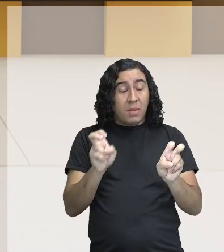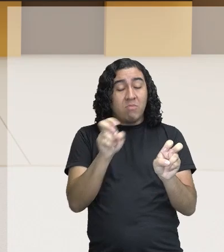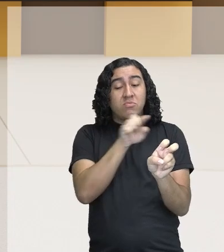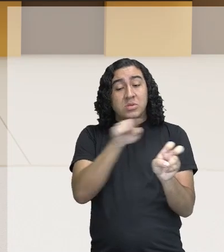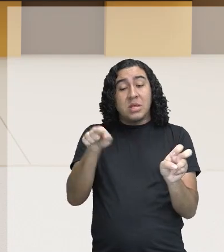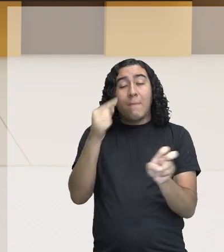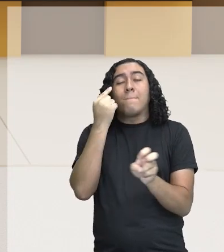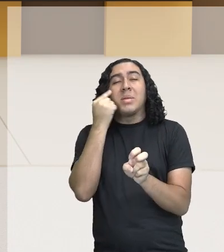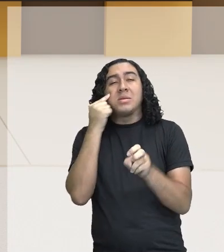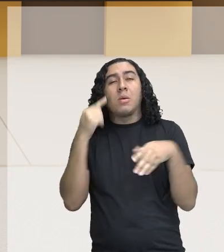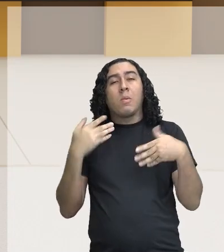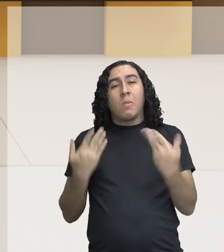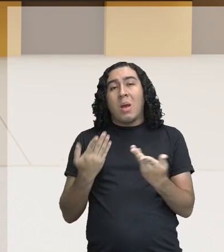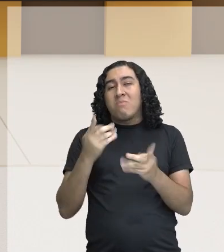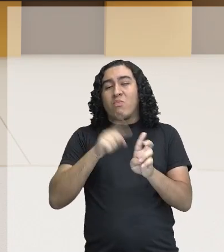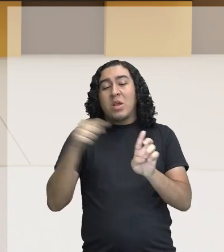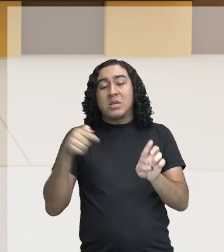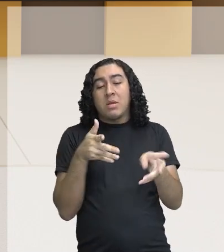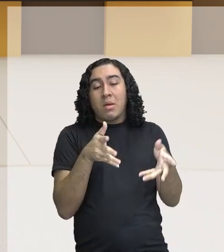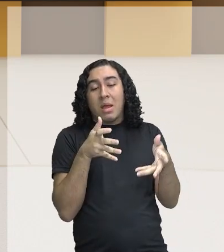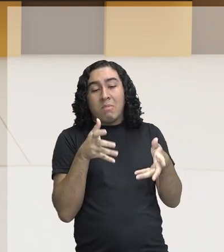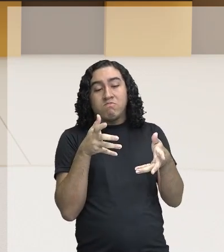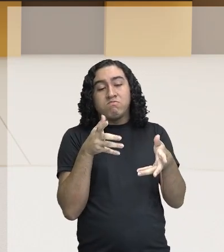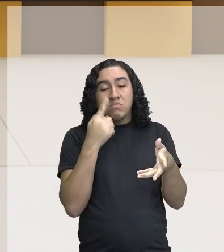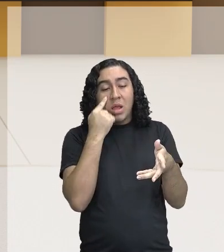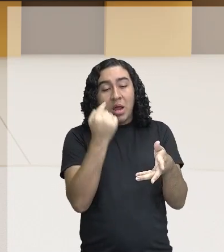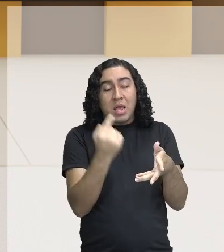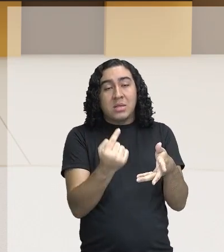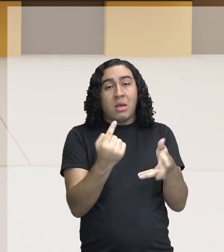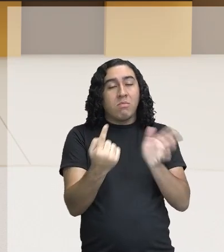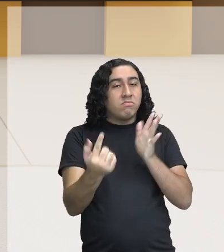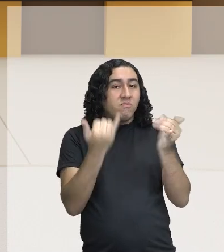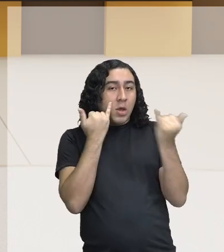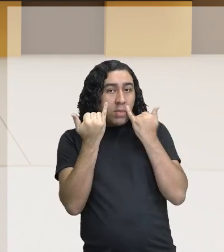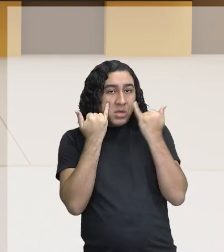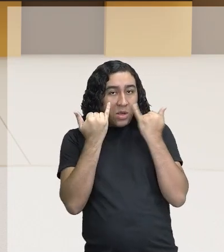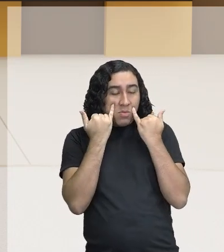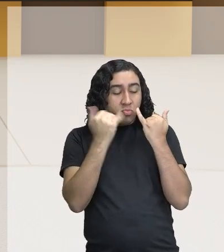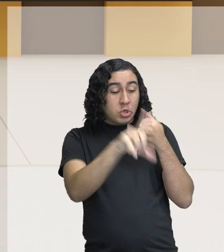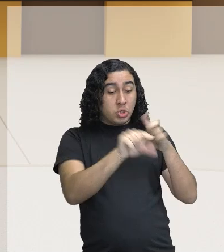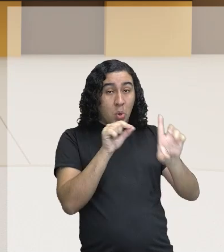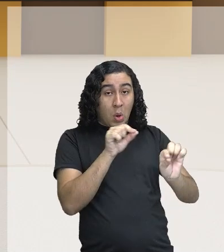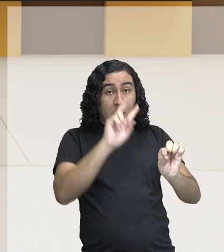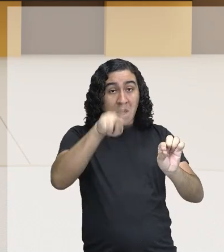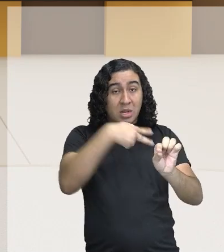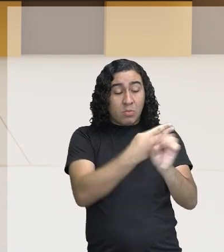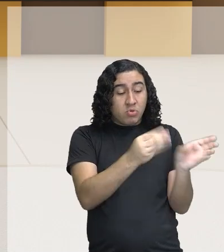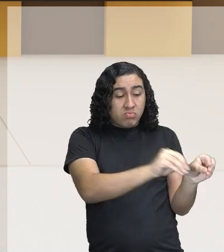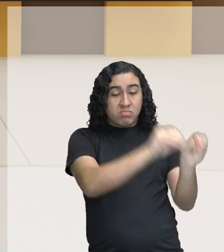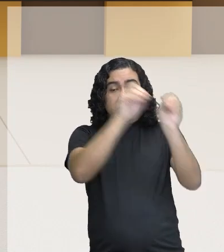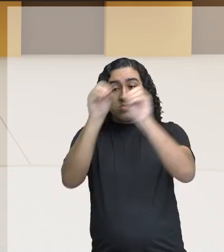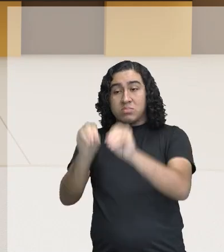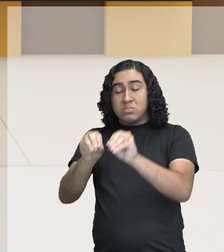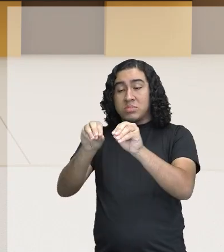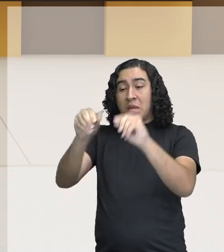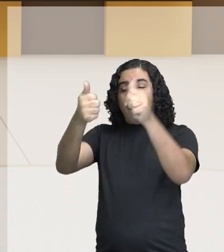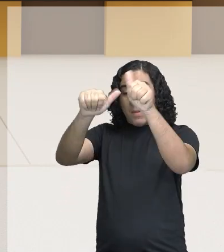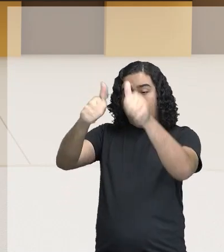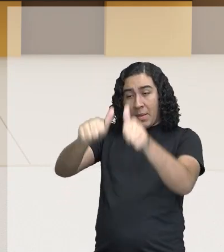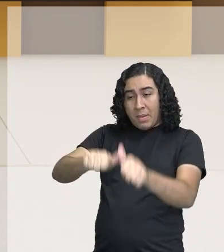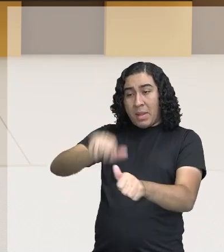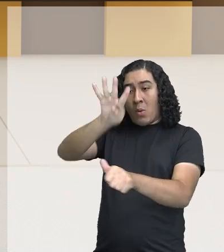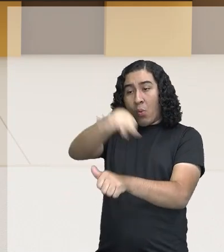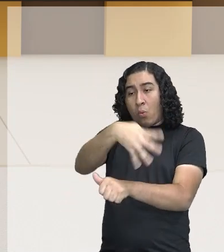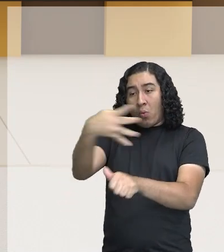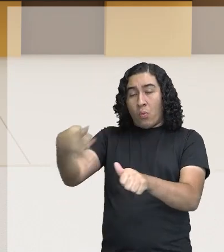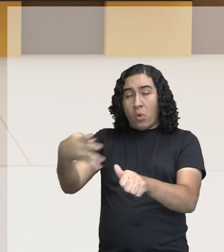variável que mais se destaca, tá? Ou as que mais se destacam e vai elaborar tabelas ou gráficos que melhor representem esses dados,